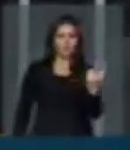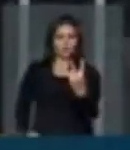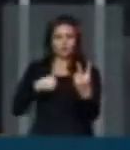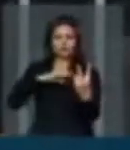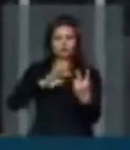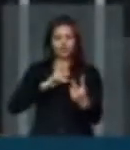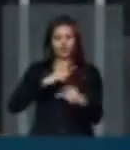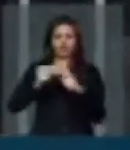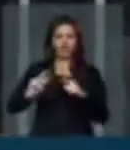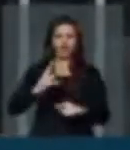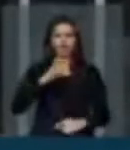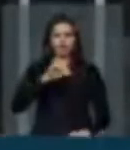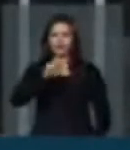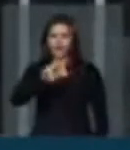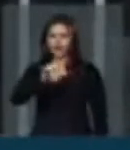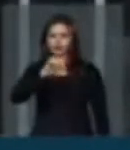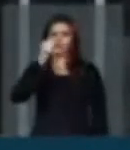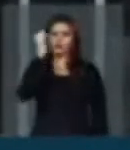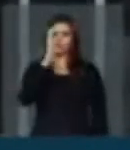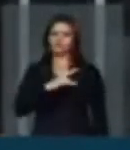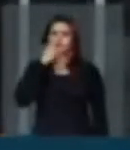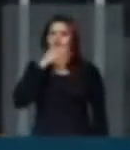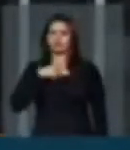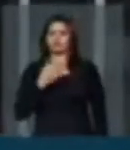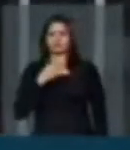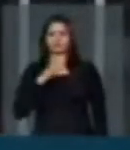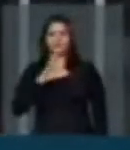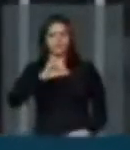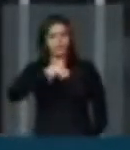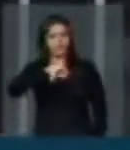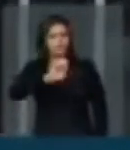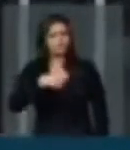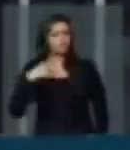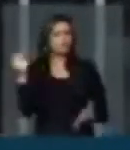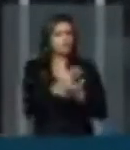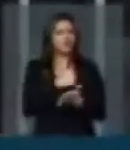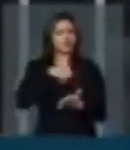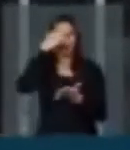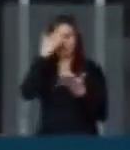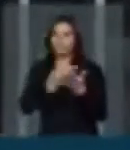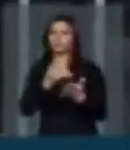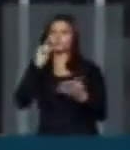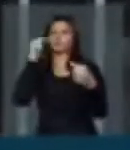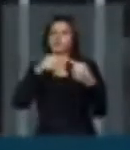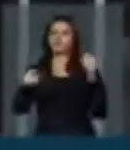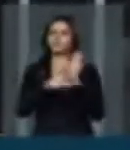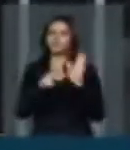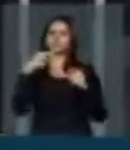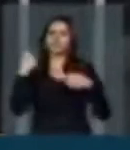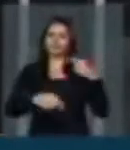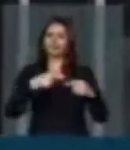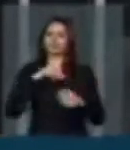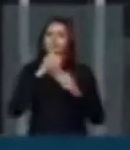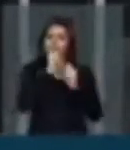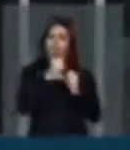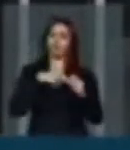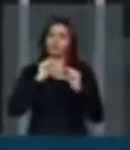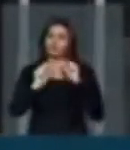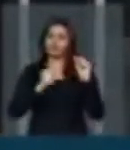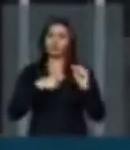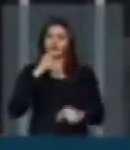olhos, não enxergam o crime que cometeram. Acreditam que para alcançar os objetivos partidários de poder é